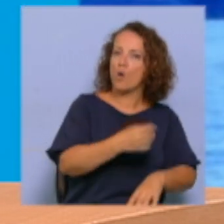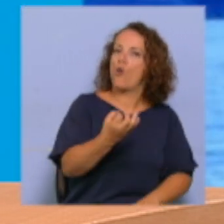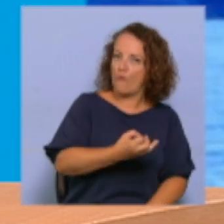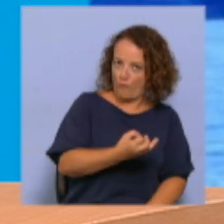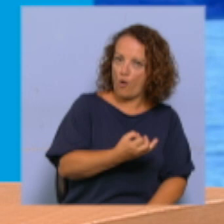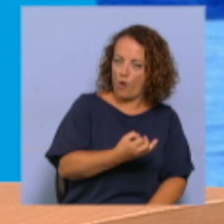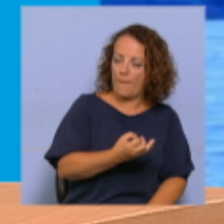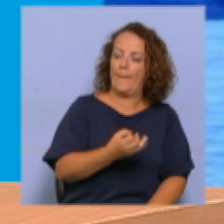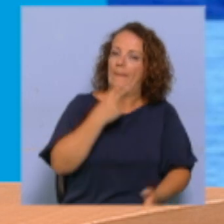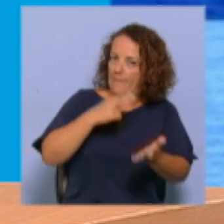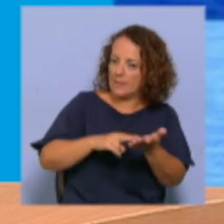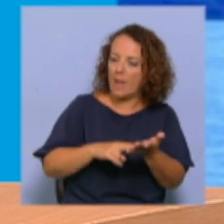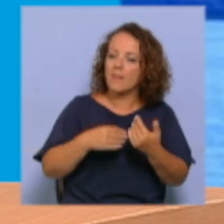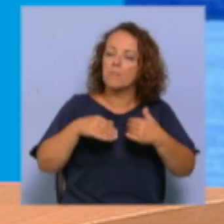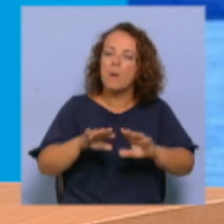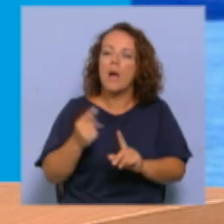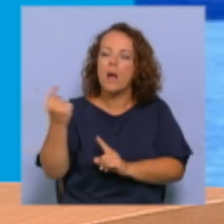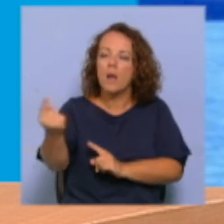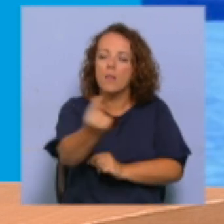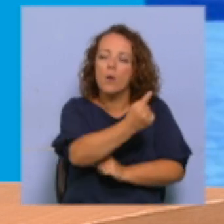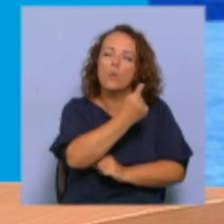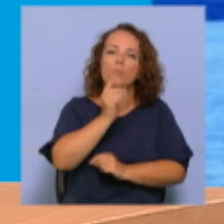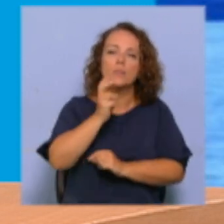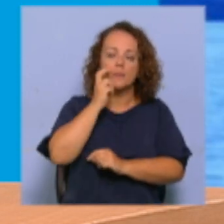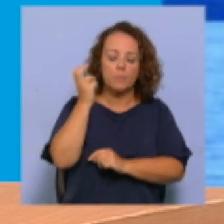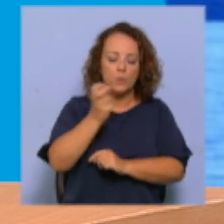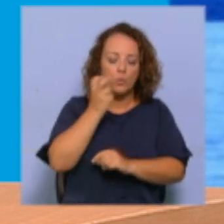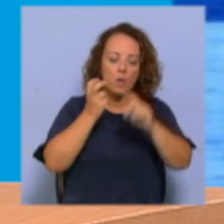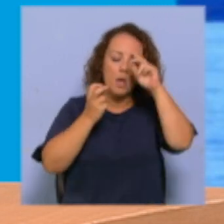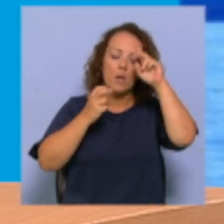um ir à procura dos recursos